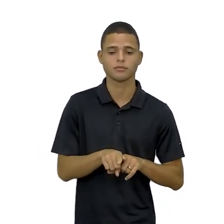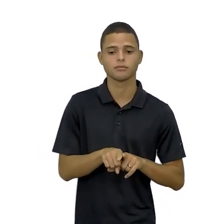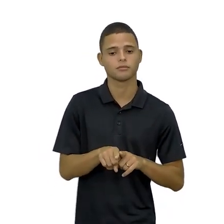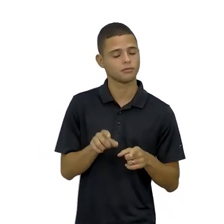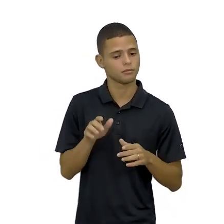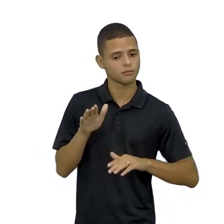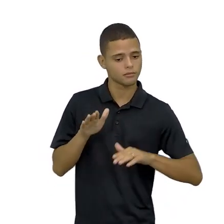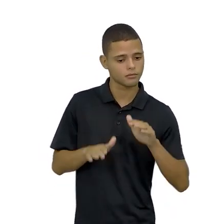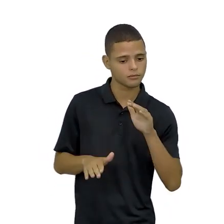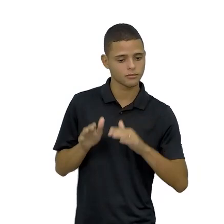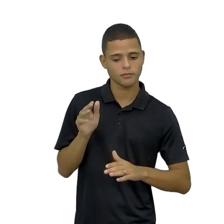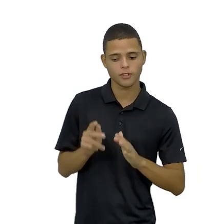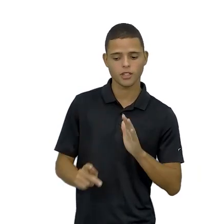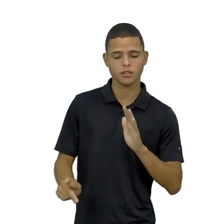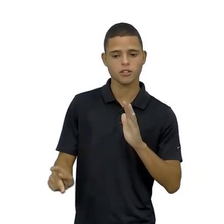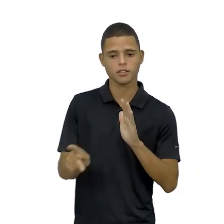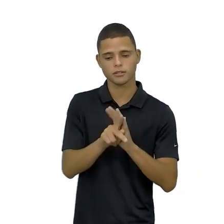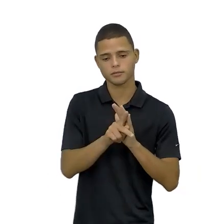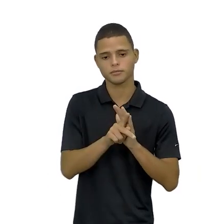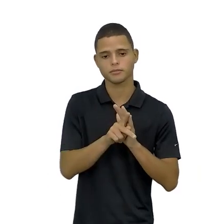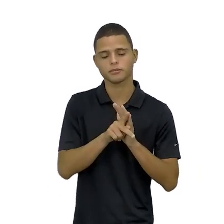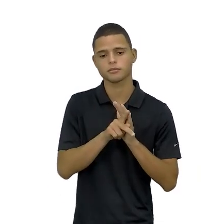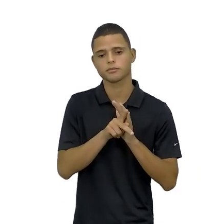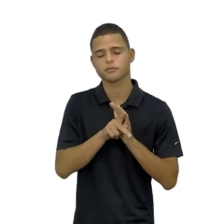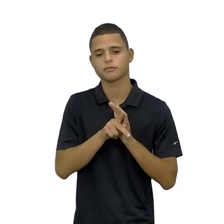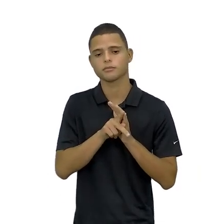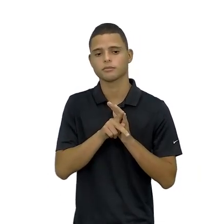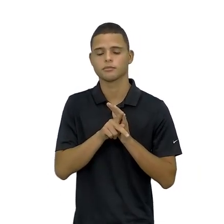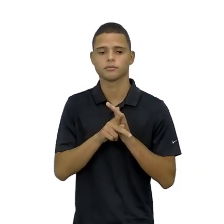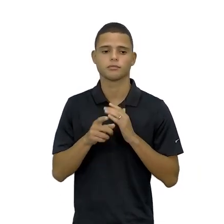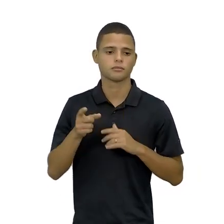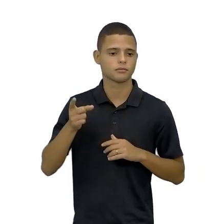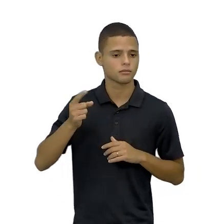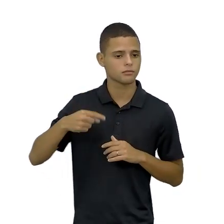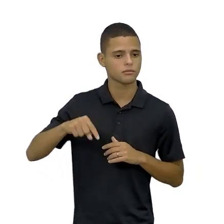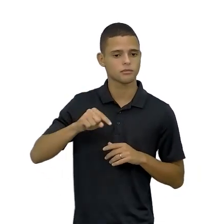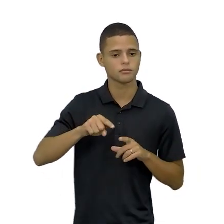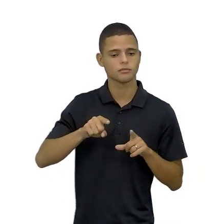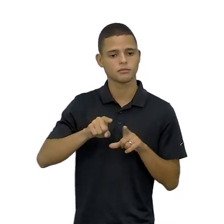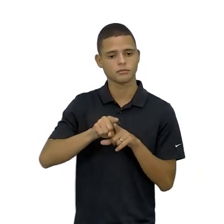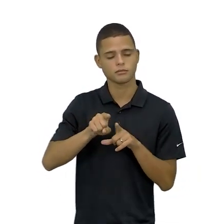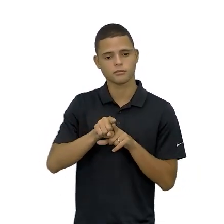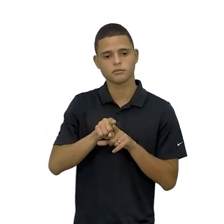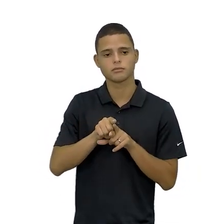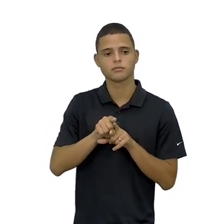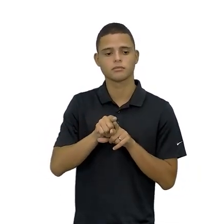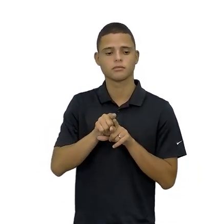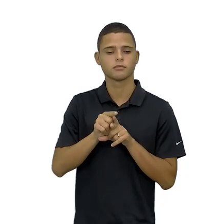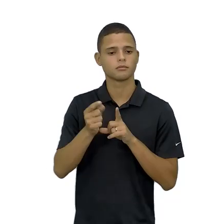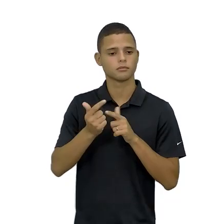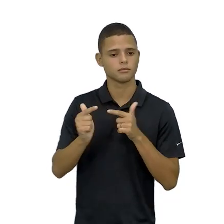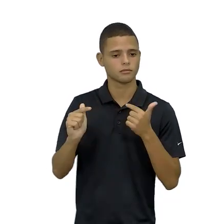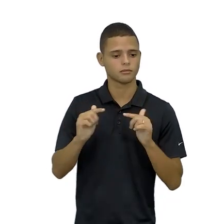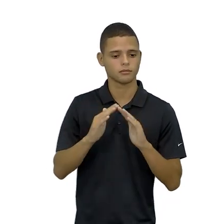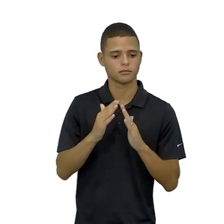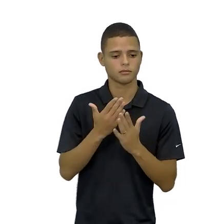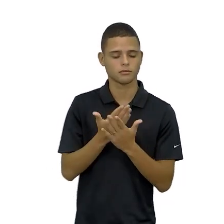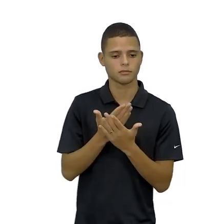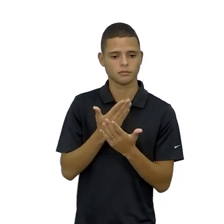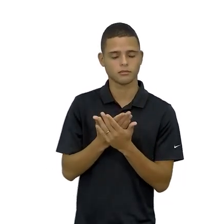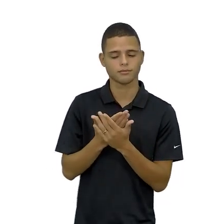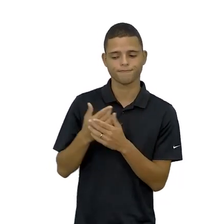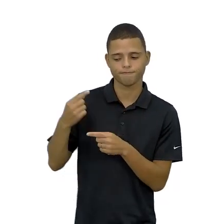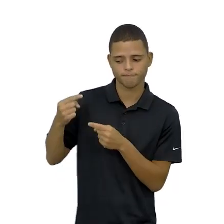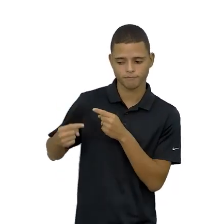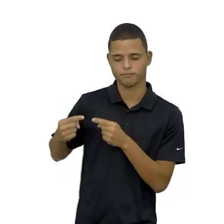às vezes, a própria avaliação externa não capta, né? E a gente, além dessa interna que a gente tem na escola, que a gente discute com o